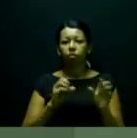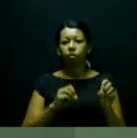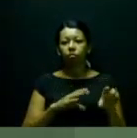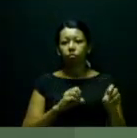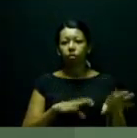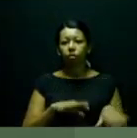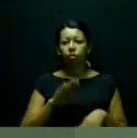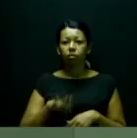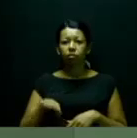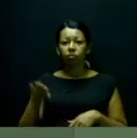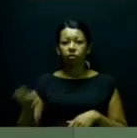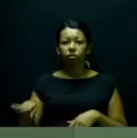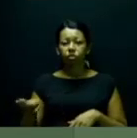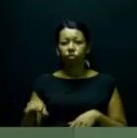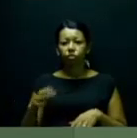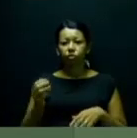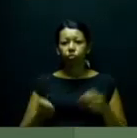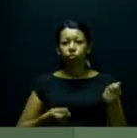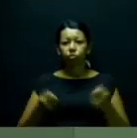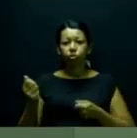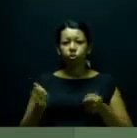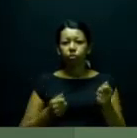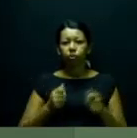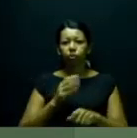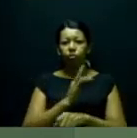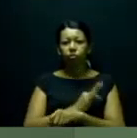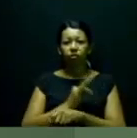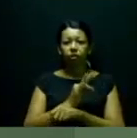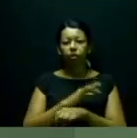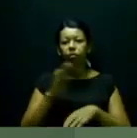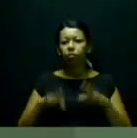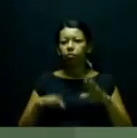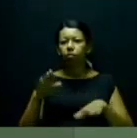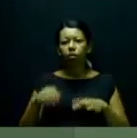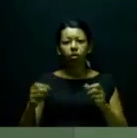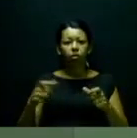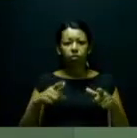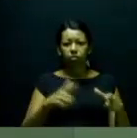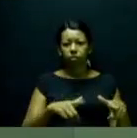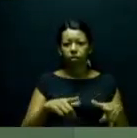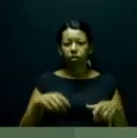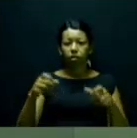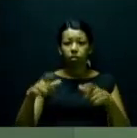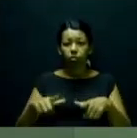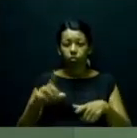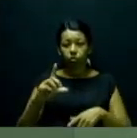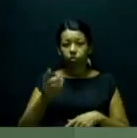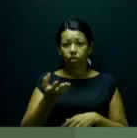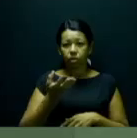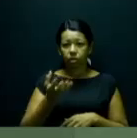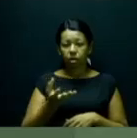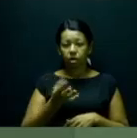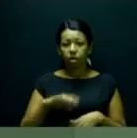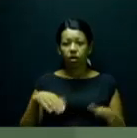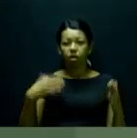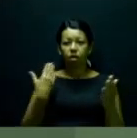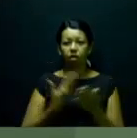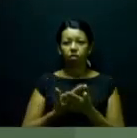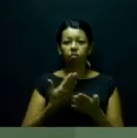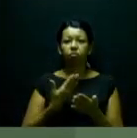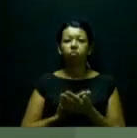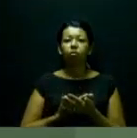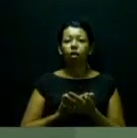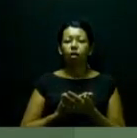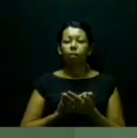infantil, no transporte universitário, qualquer tipo de vaga onde ela quer o seguinte, estudar.